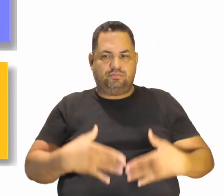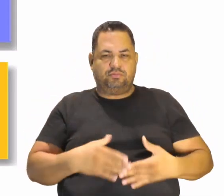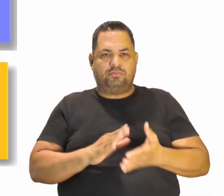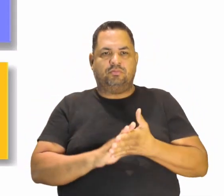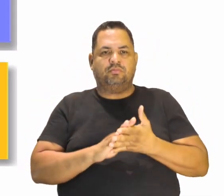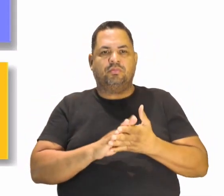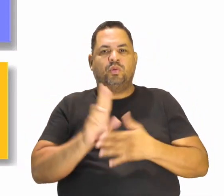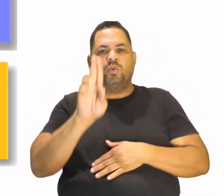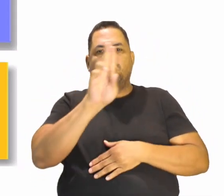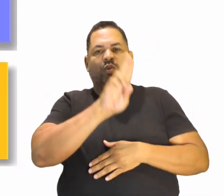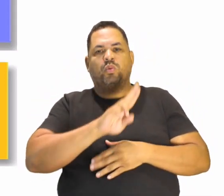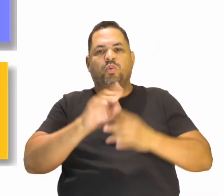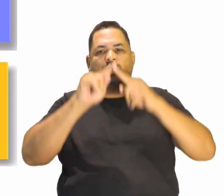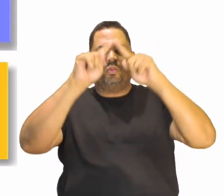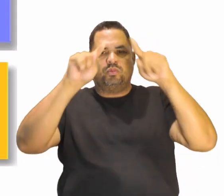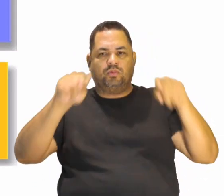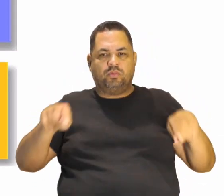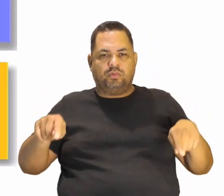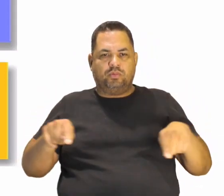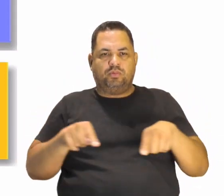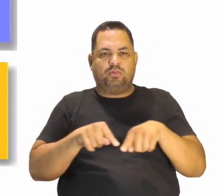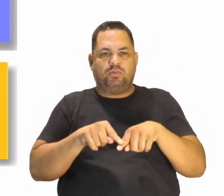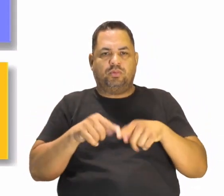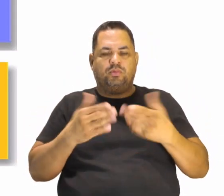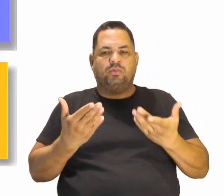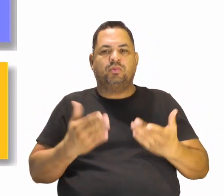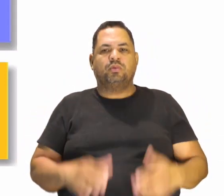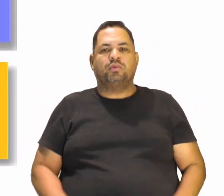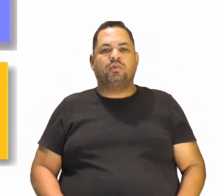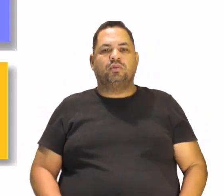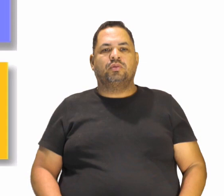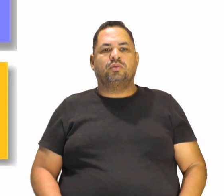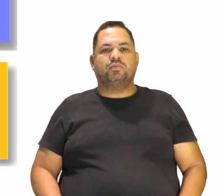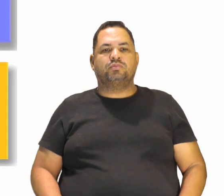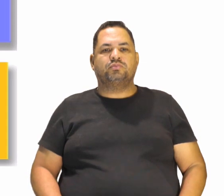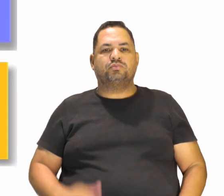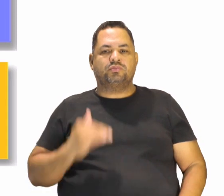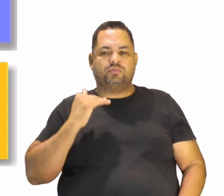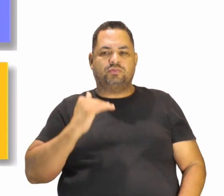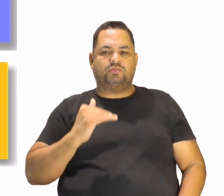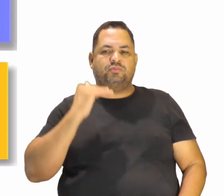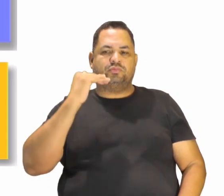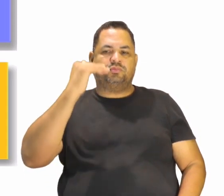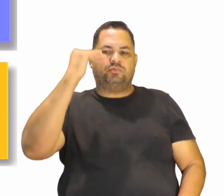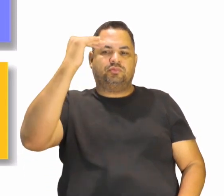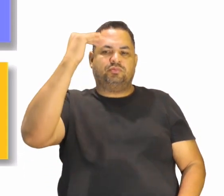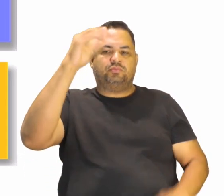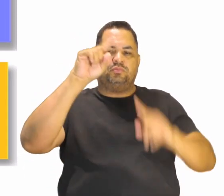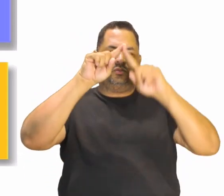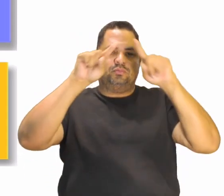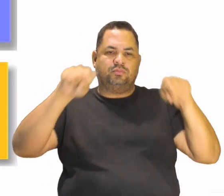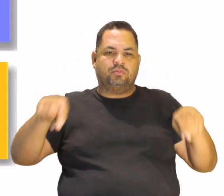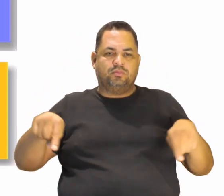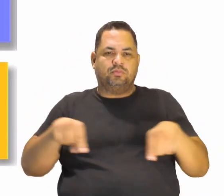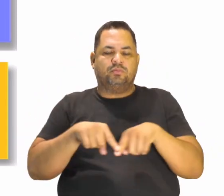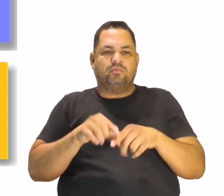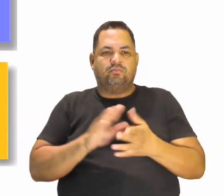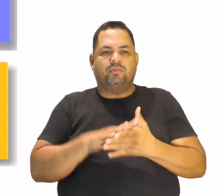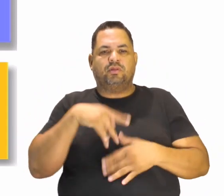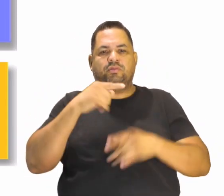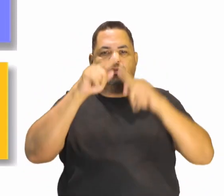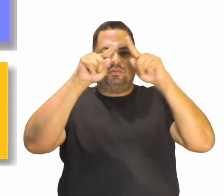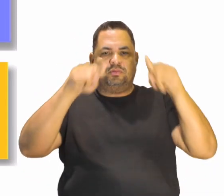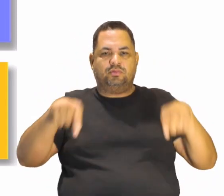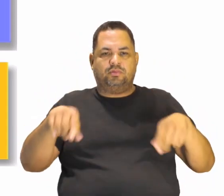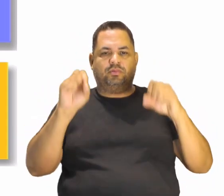a aplicabilidade da pirâmide, certo? Os níveis dessa pirâmide. Falamos ainda sobre a pirâmide da